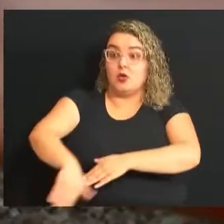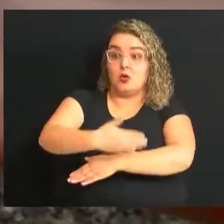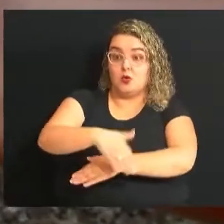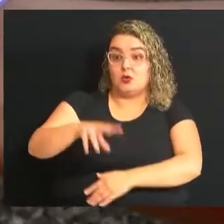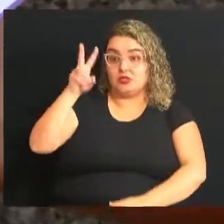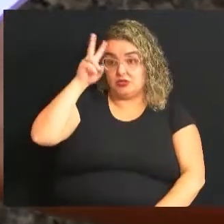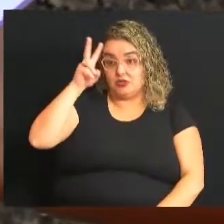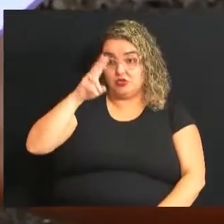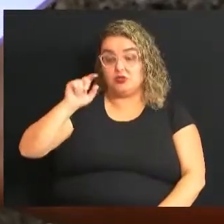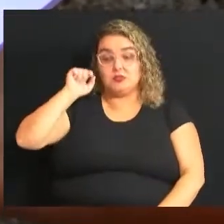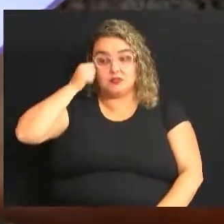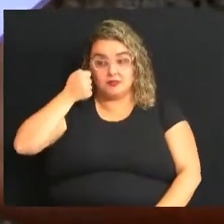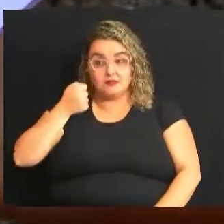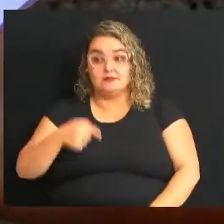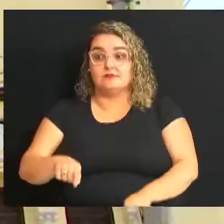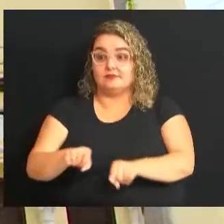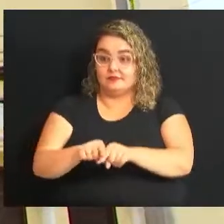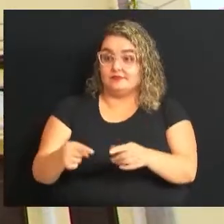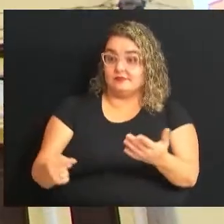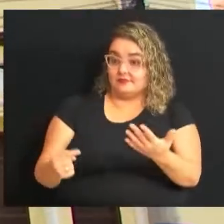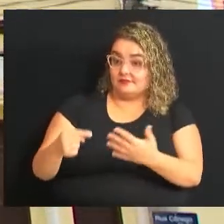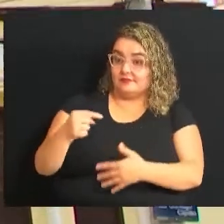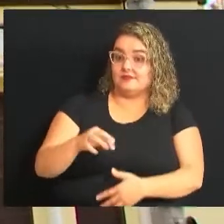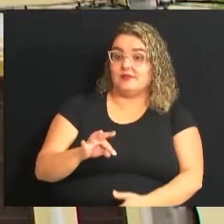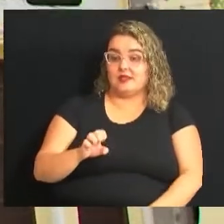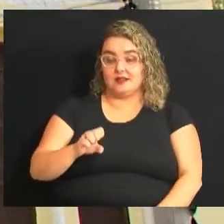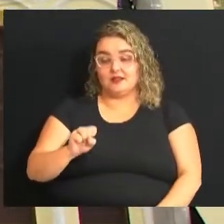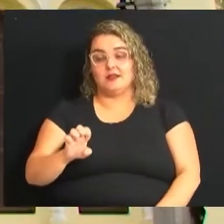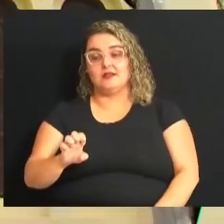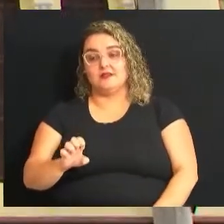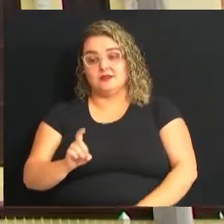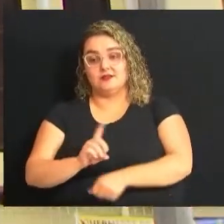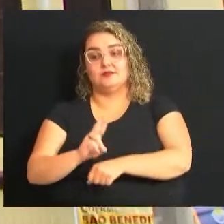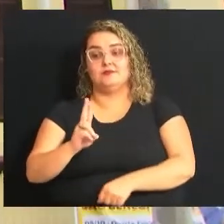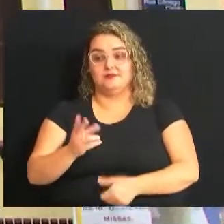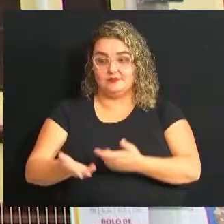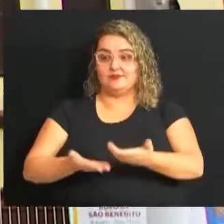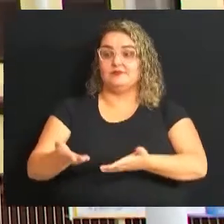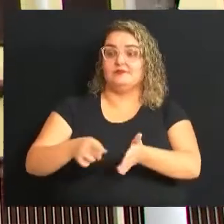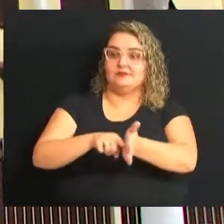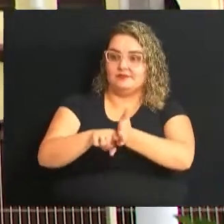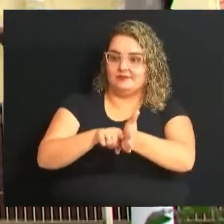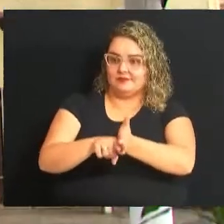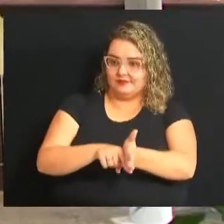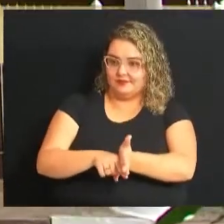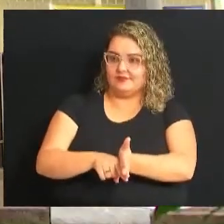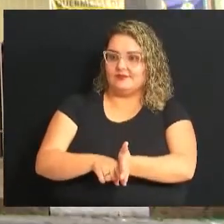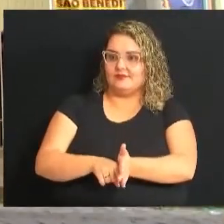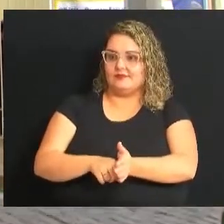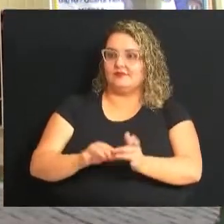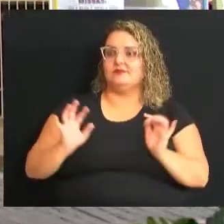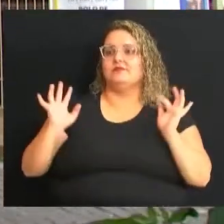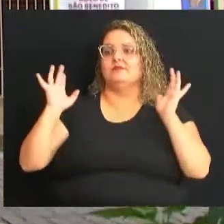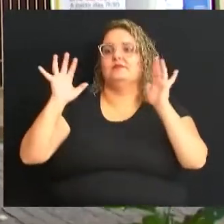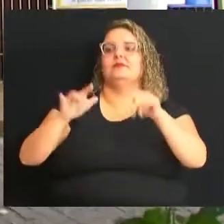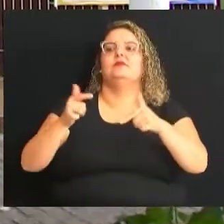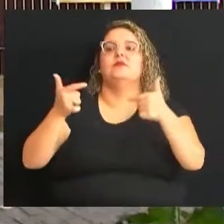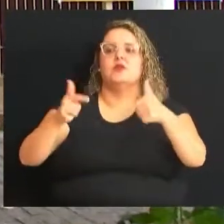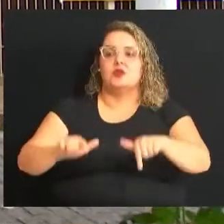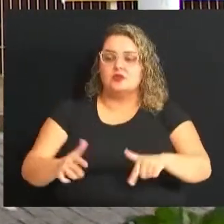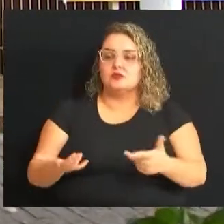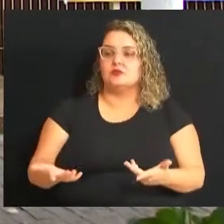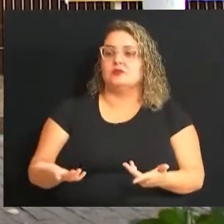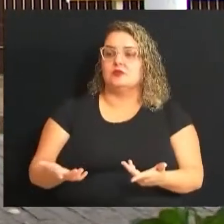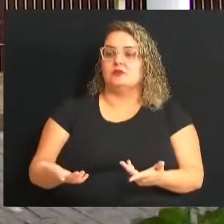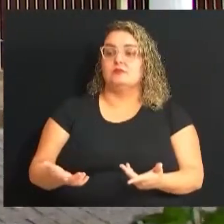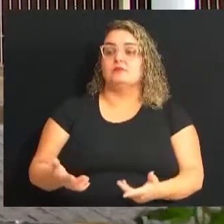e também é apontada na tese de doutorado que tratou de uma pesquisa sobre a ocupação dos espaços, o que